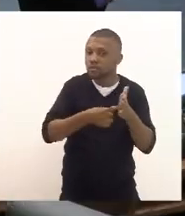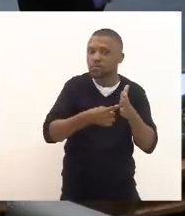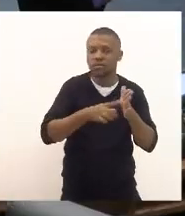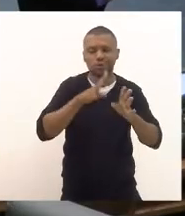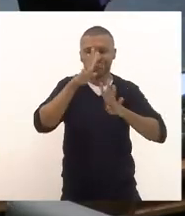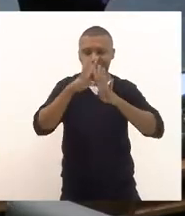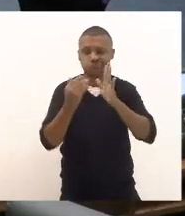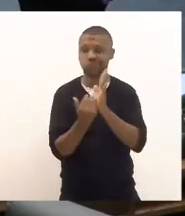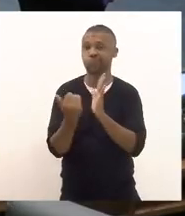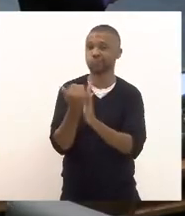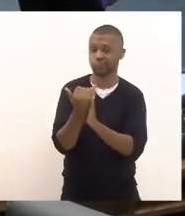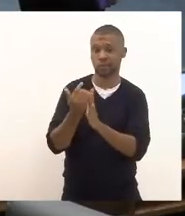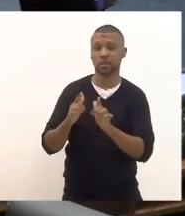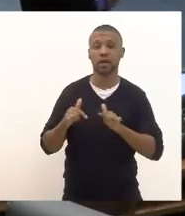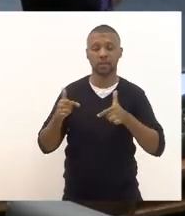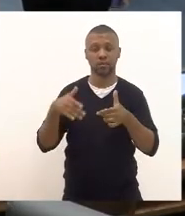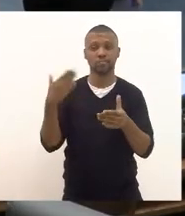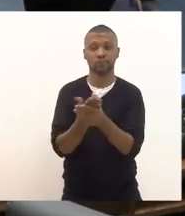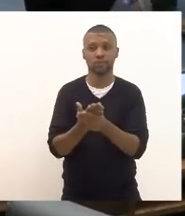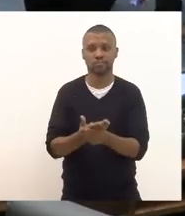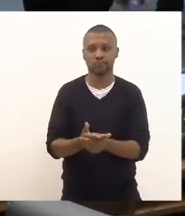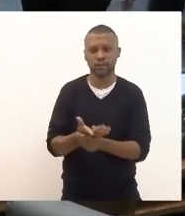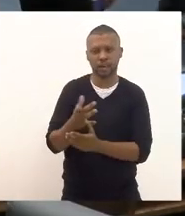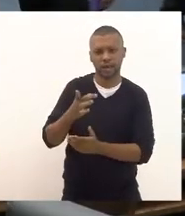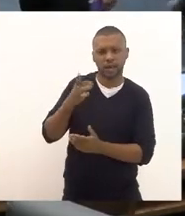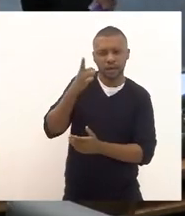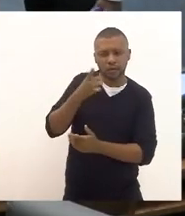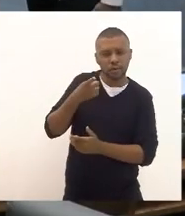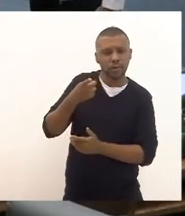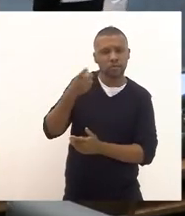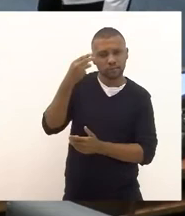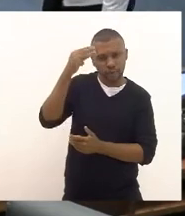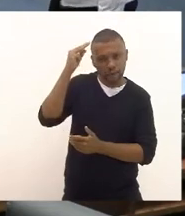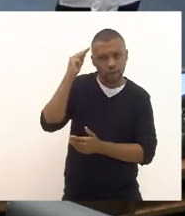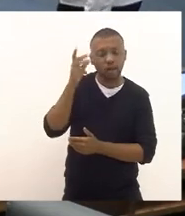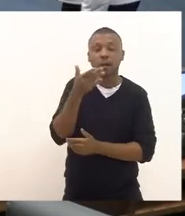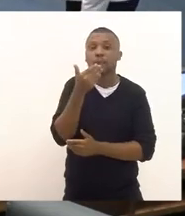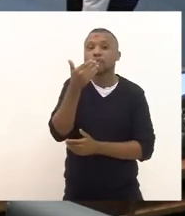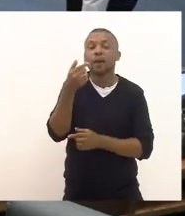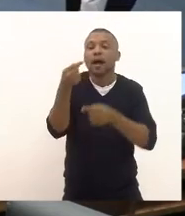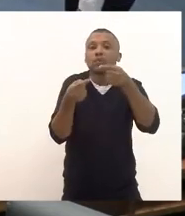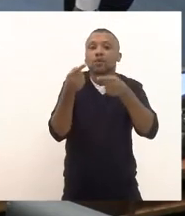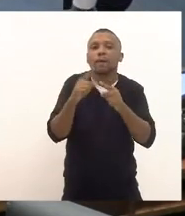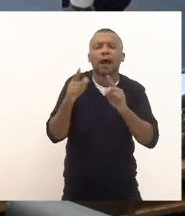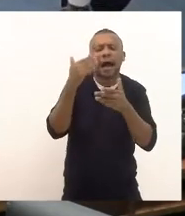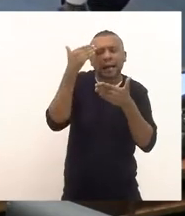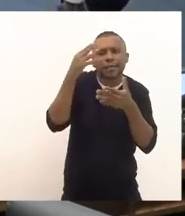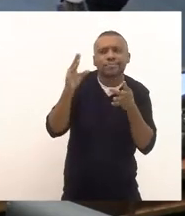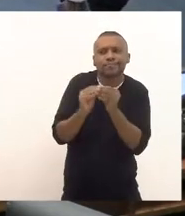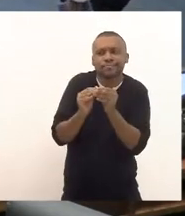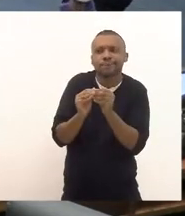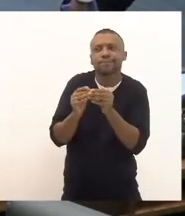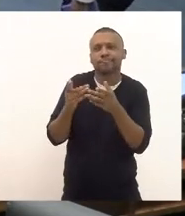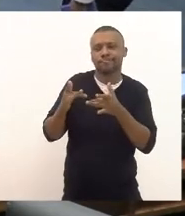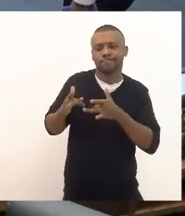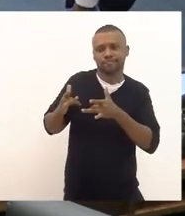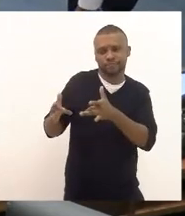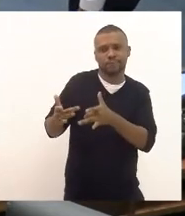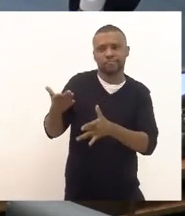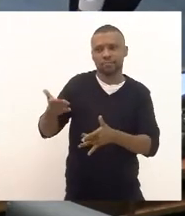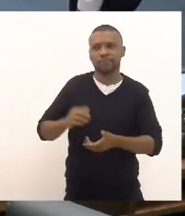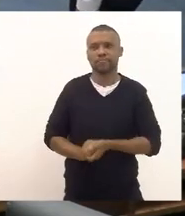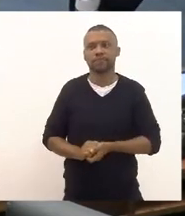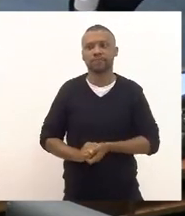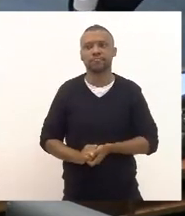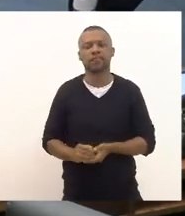operação o deputado Márcio Pacheco é uma parte eu ia pedir para discutir mas agradeço a delicadeza de vossa excelência e